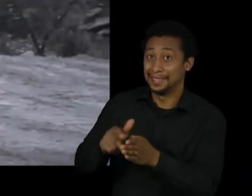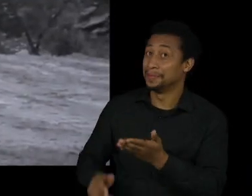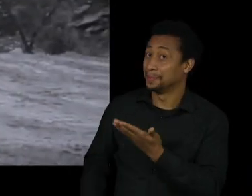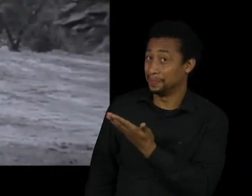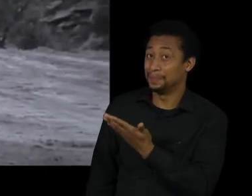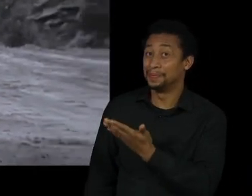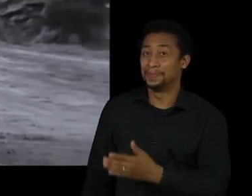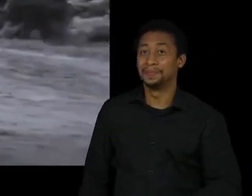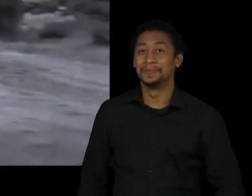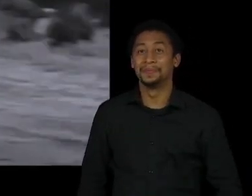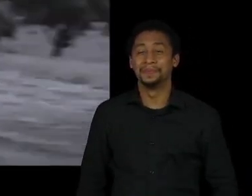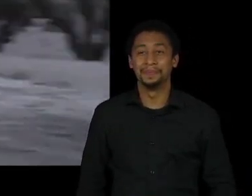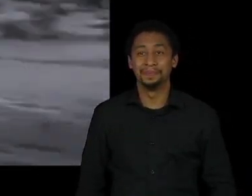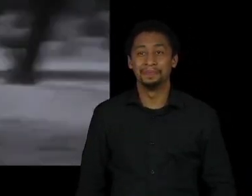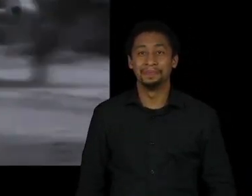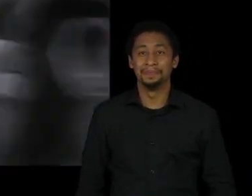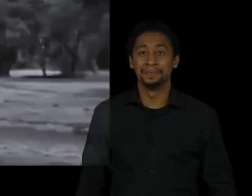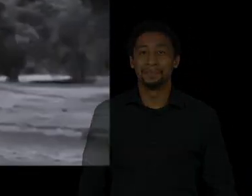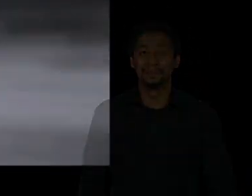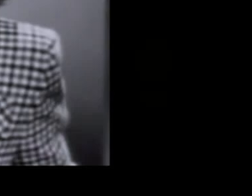tal.